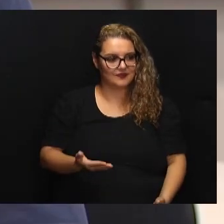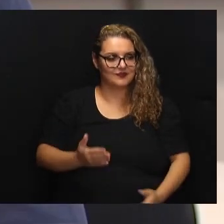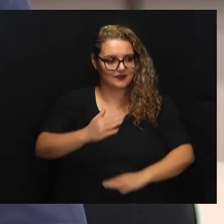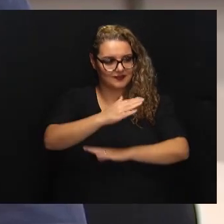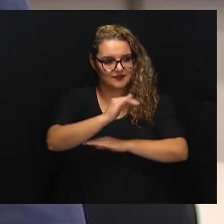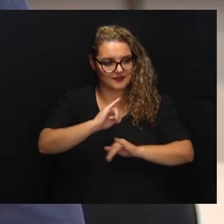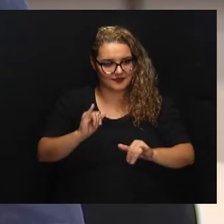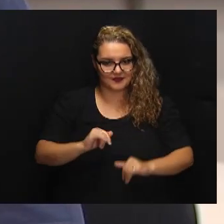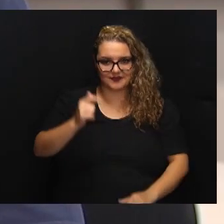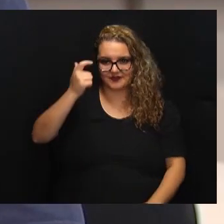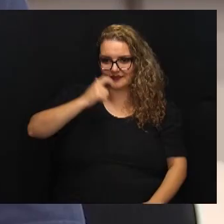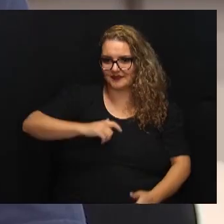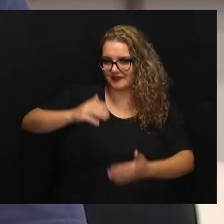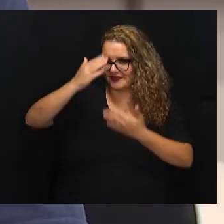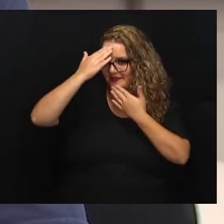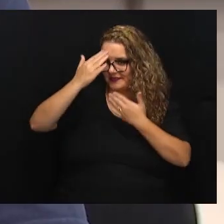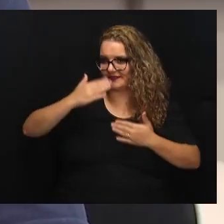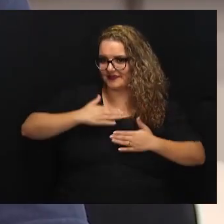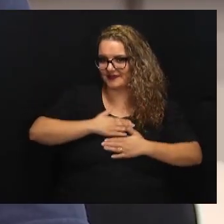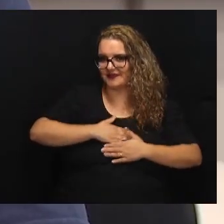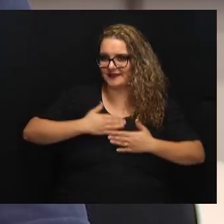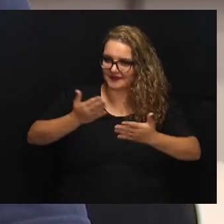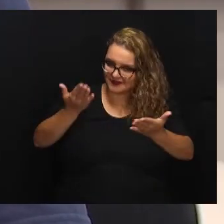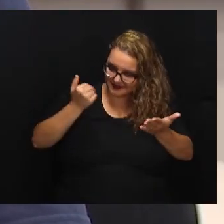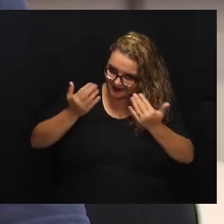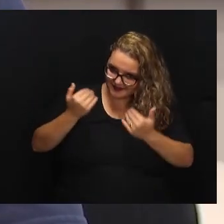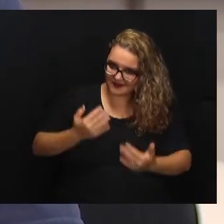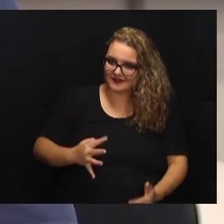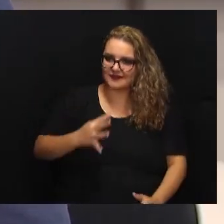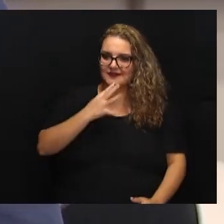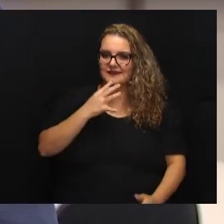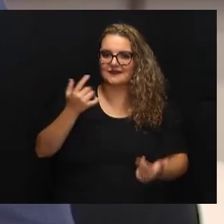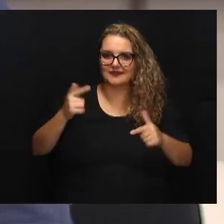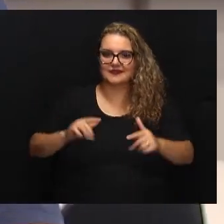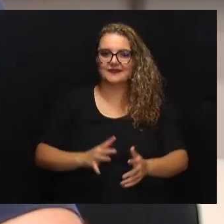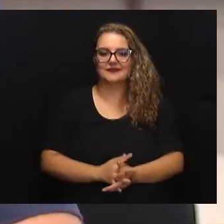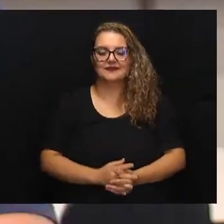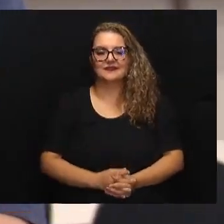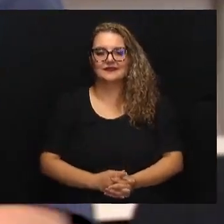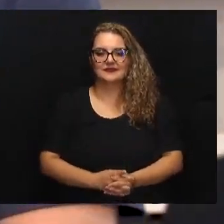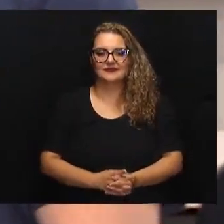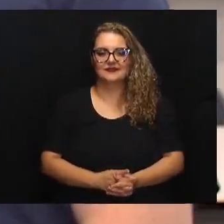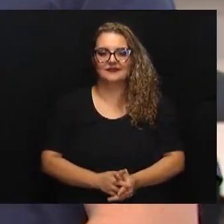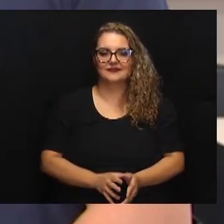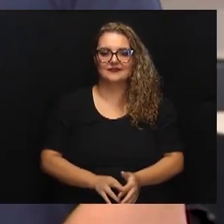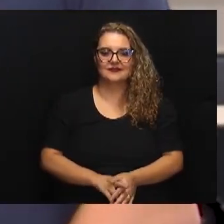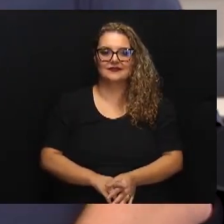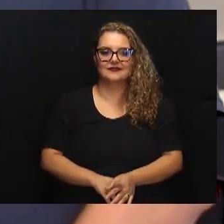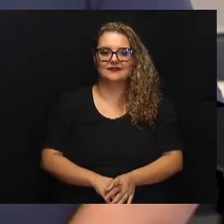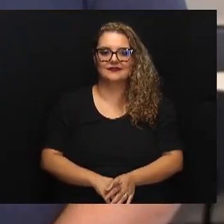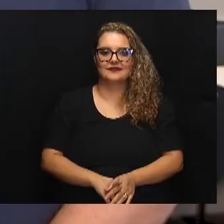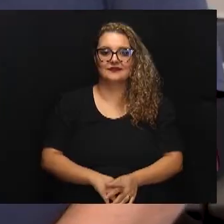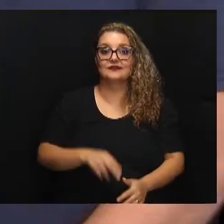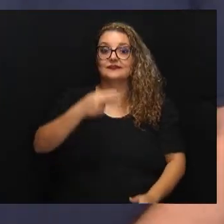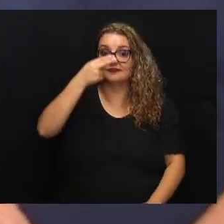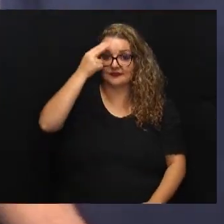obrigada pela sua participação aqui no Câmara Notícia. É um prazer, venham todos aqui conhecer esse espaço.